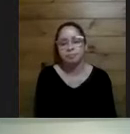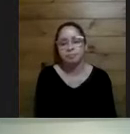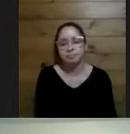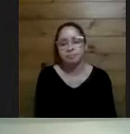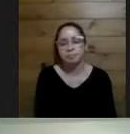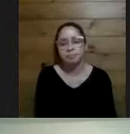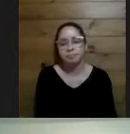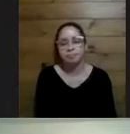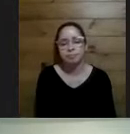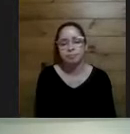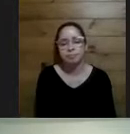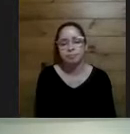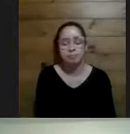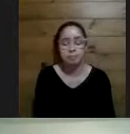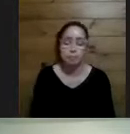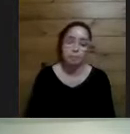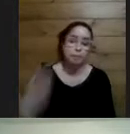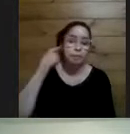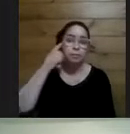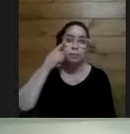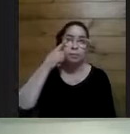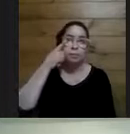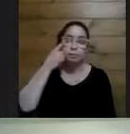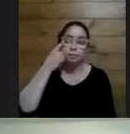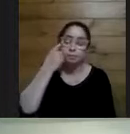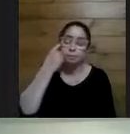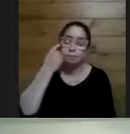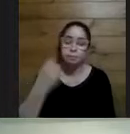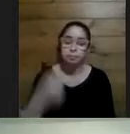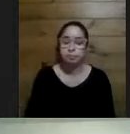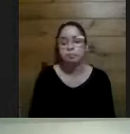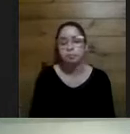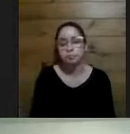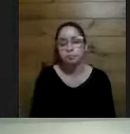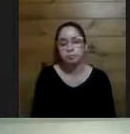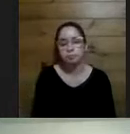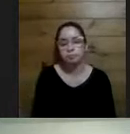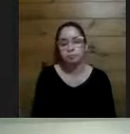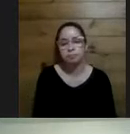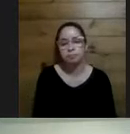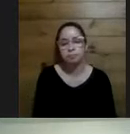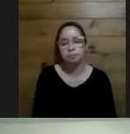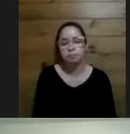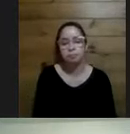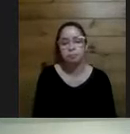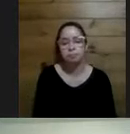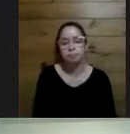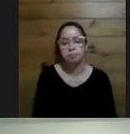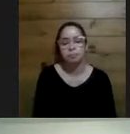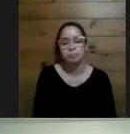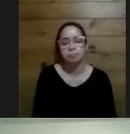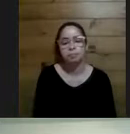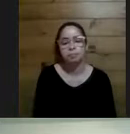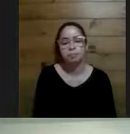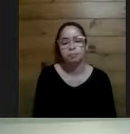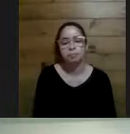que pode questionar improbidades em ações coletivas, que tem todas as prerrogativas que até o próprio Ministério Público